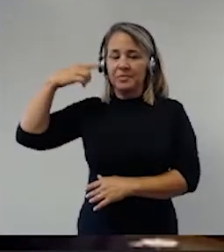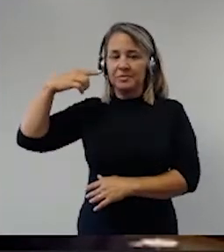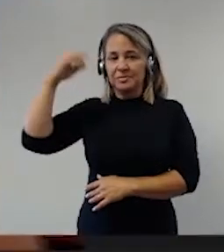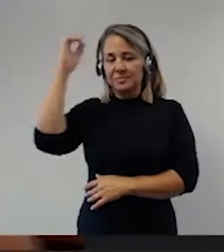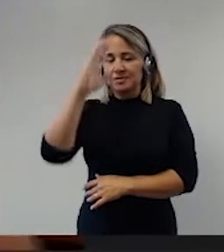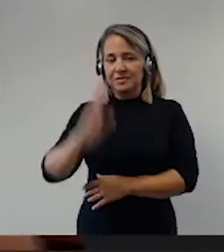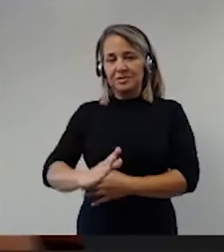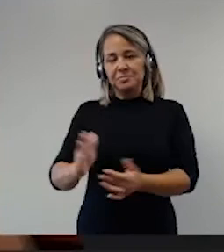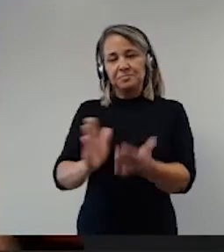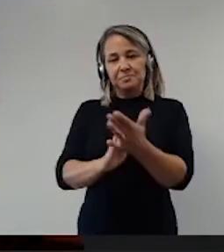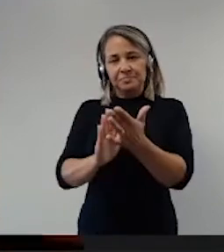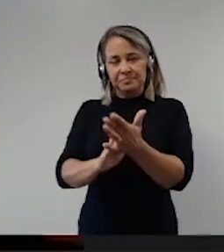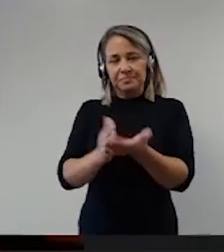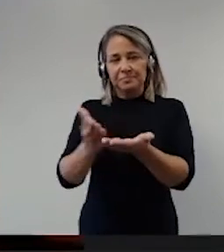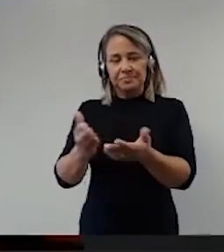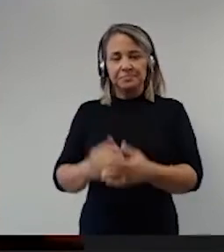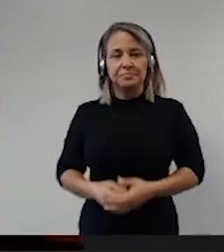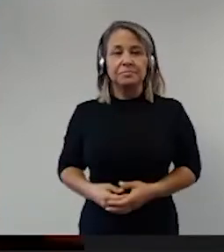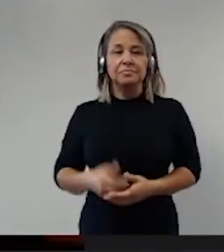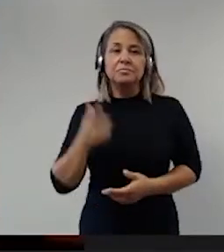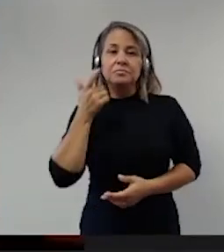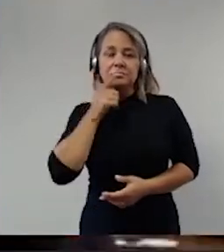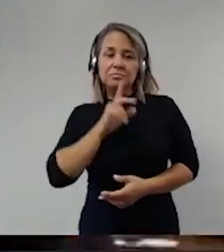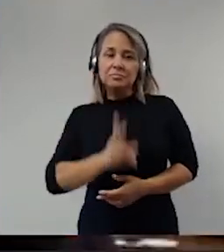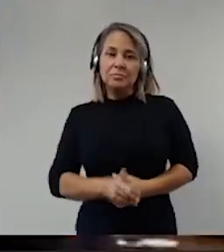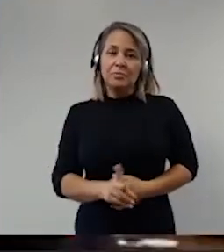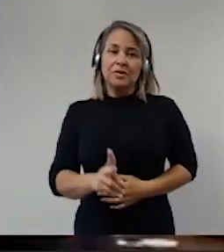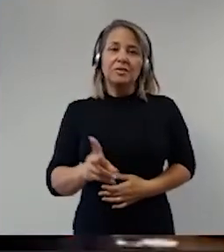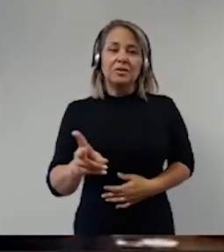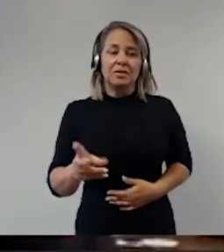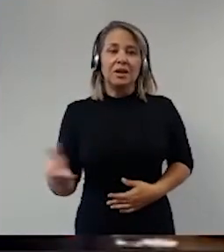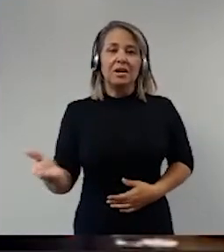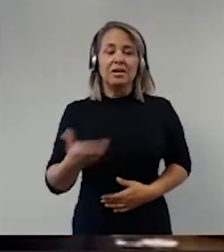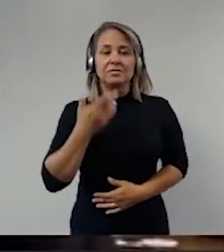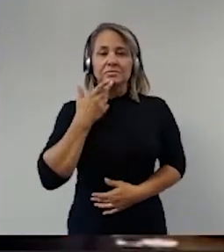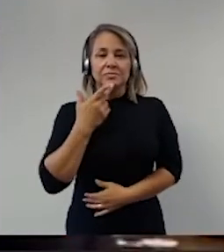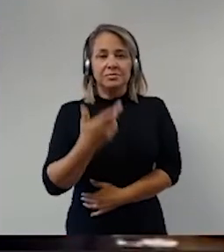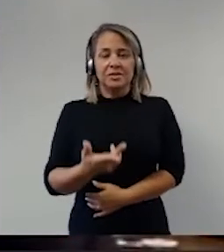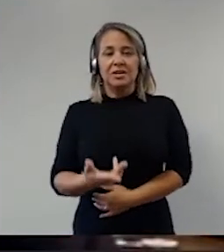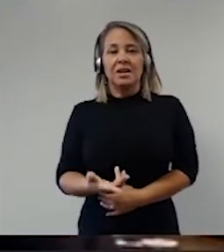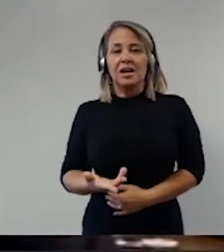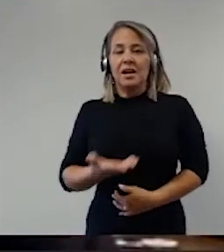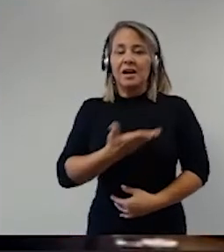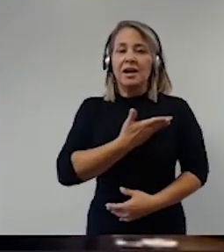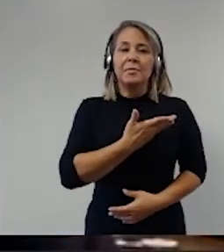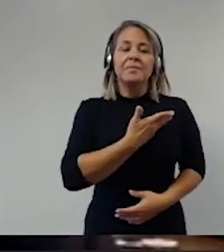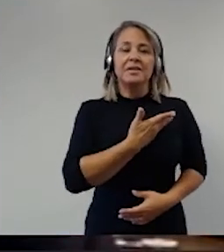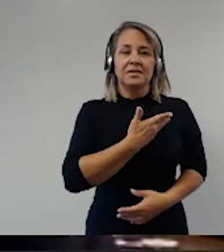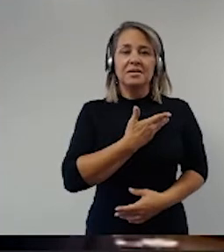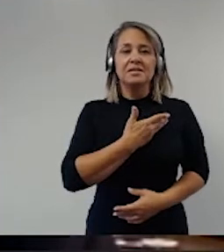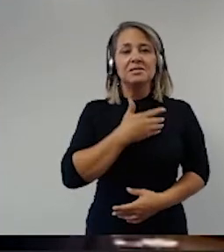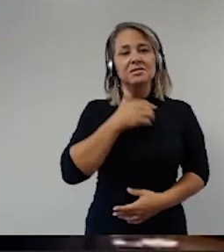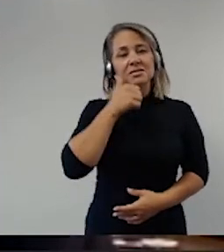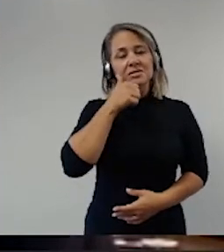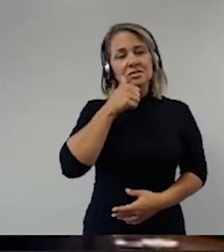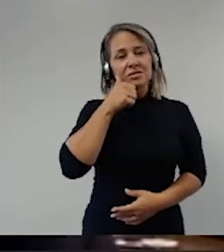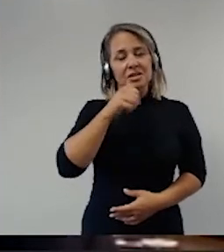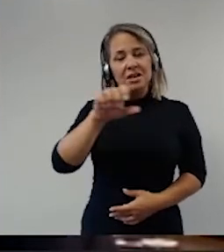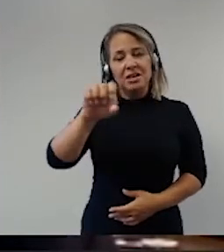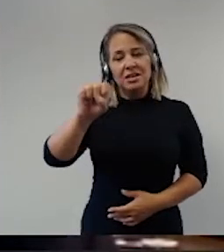Parabéns. Bom, dando prosseguimento, eu vou passar para a nossa amiga, doutora Sara